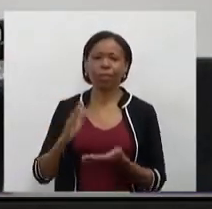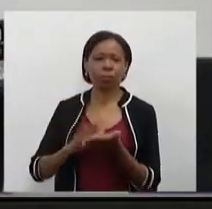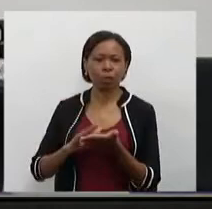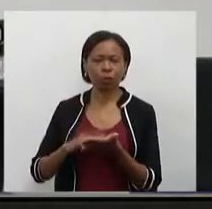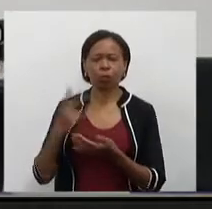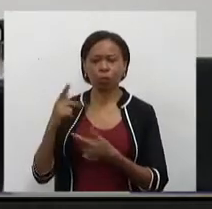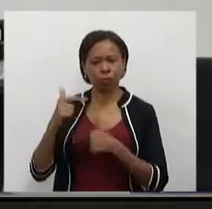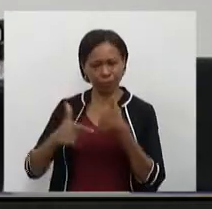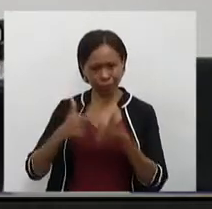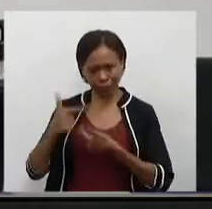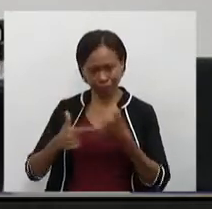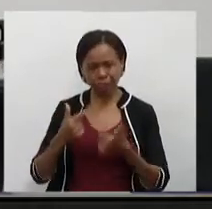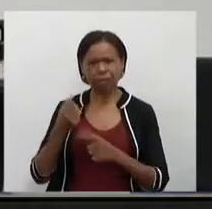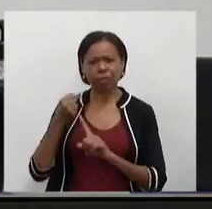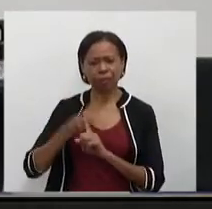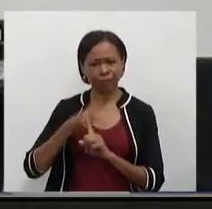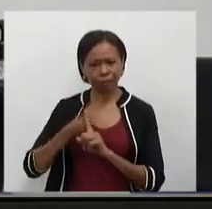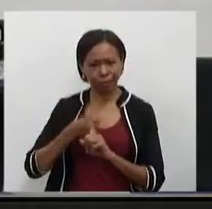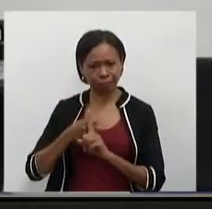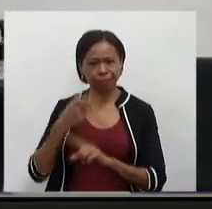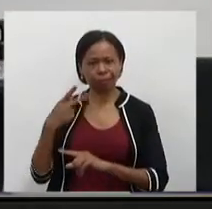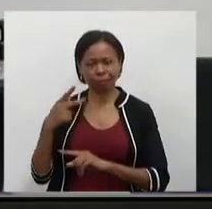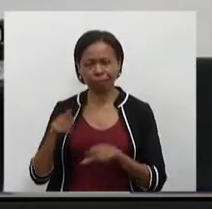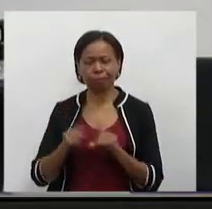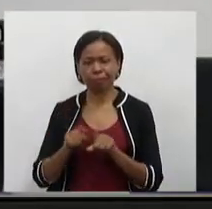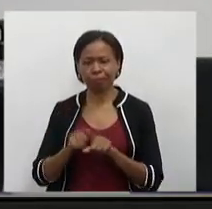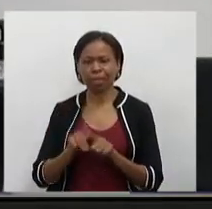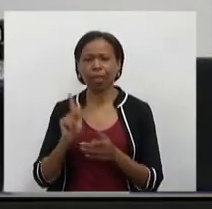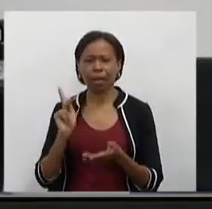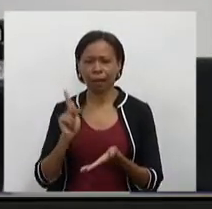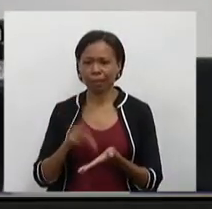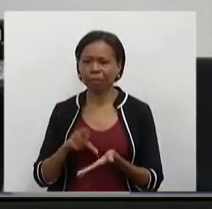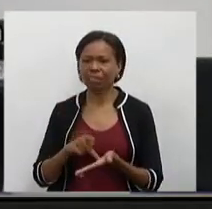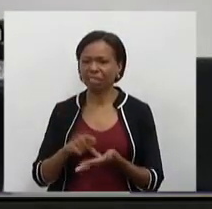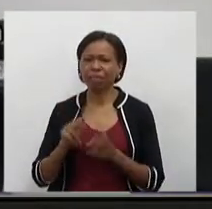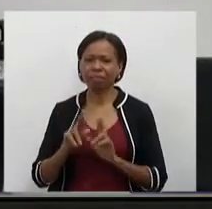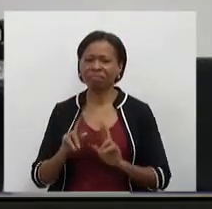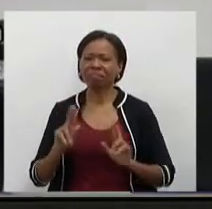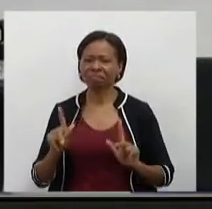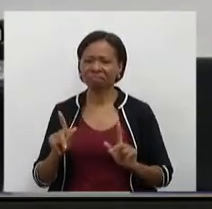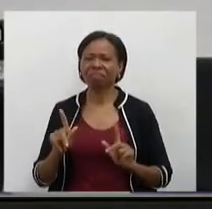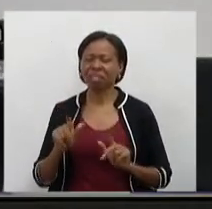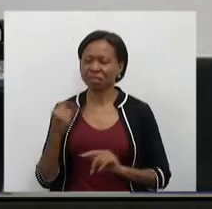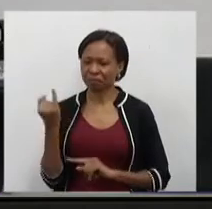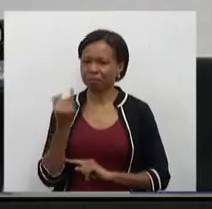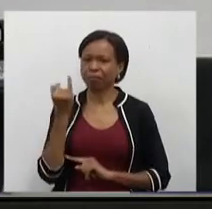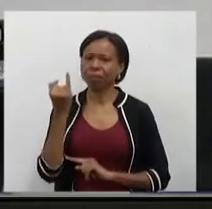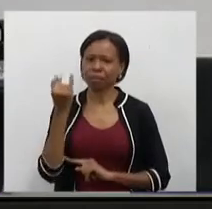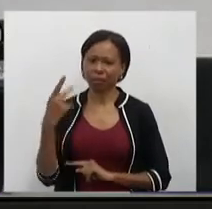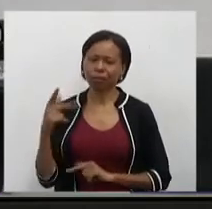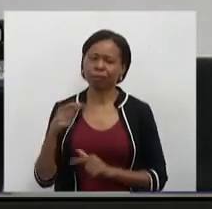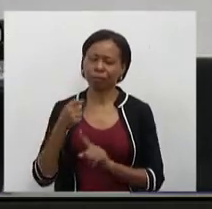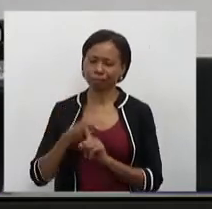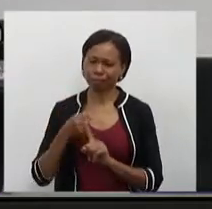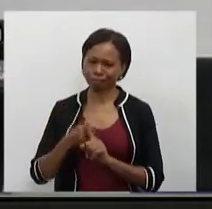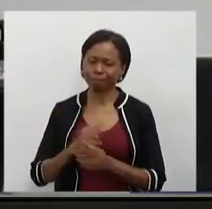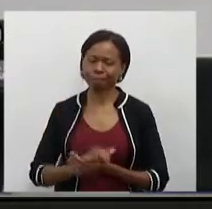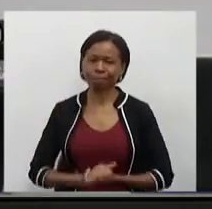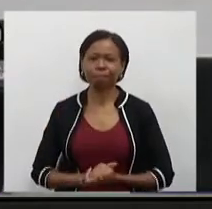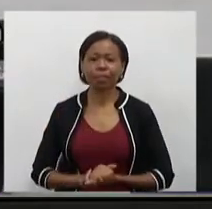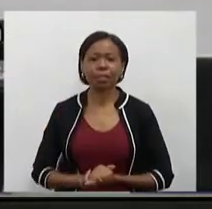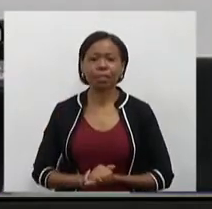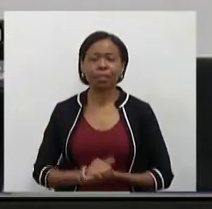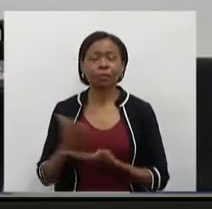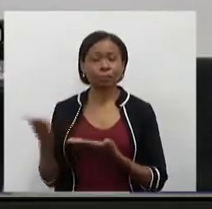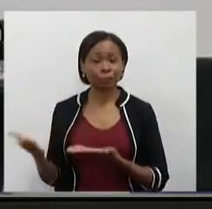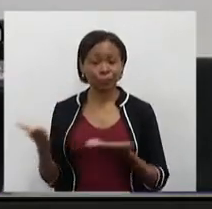pelo seu trabalho, sua luta, que é realmente diferenciada, importante para o nosso Estado. É, vou passar aqui